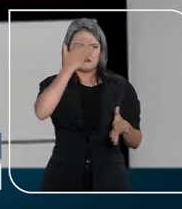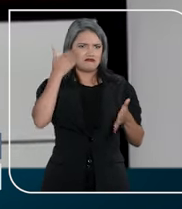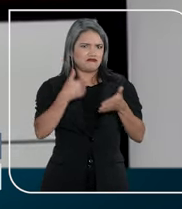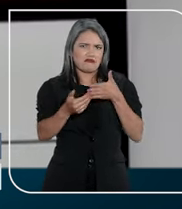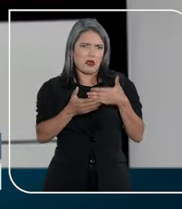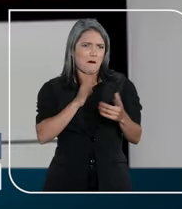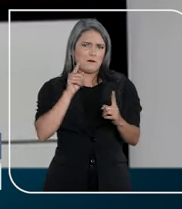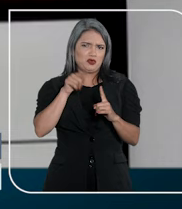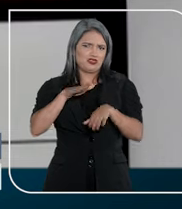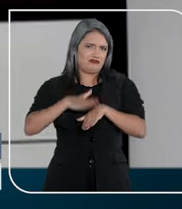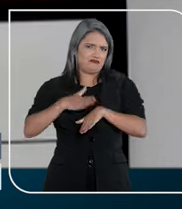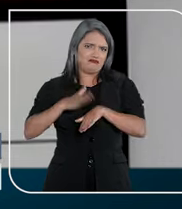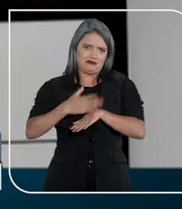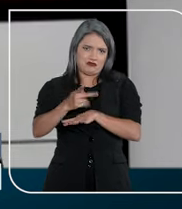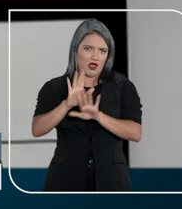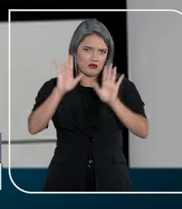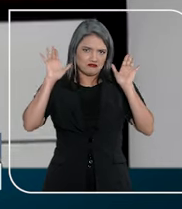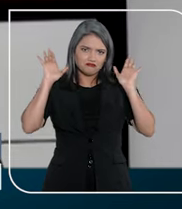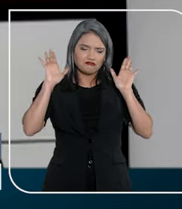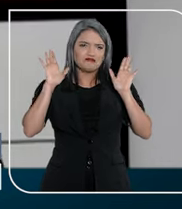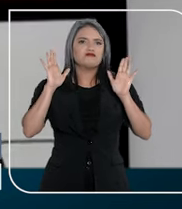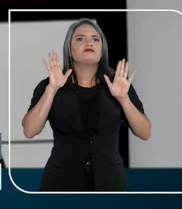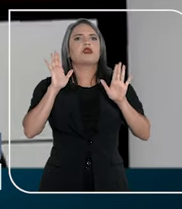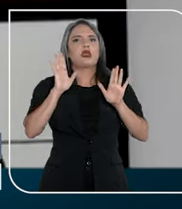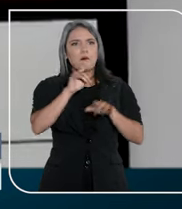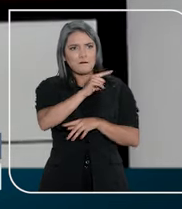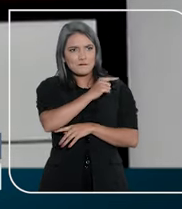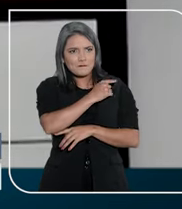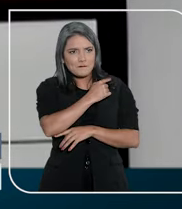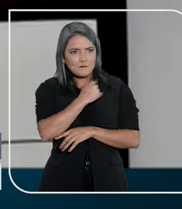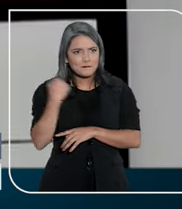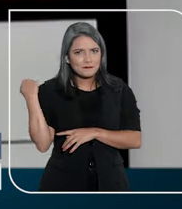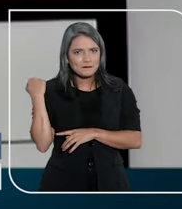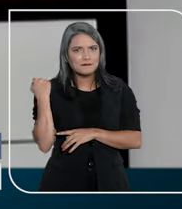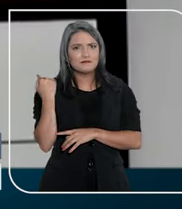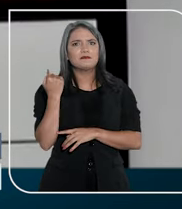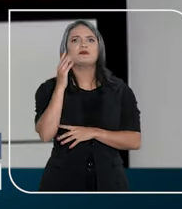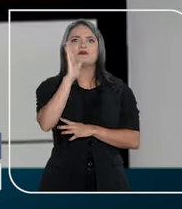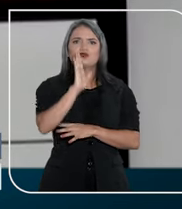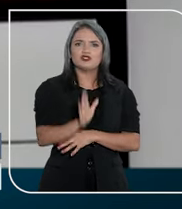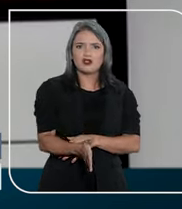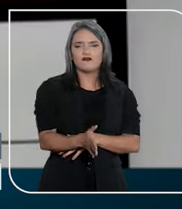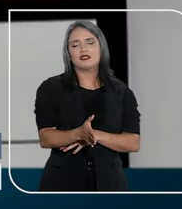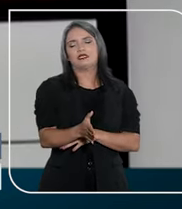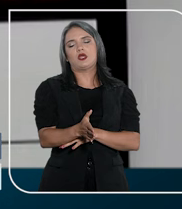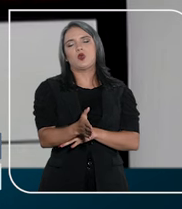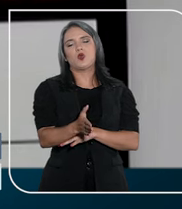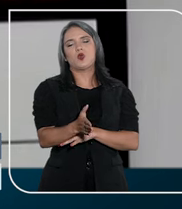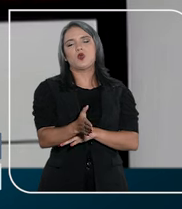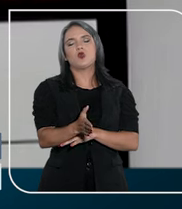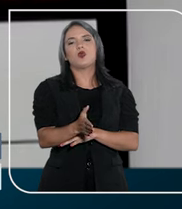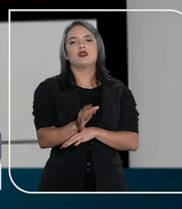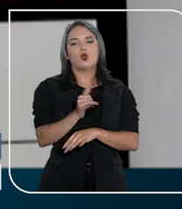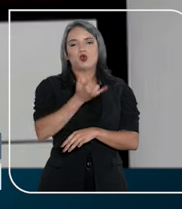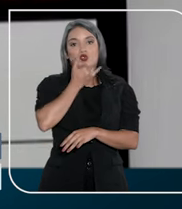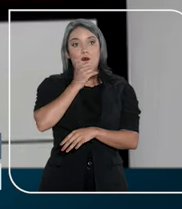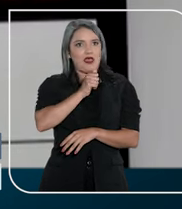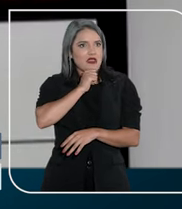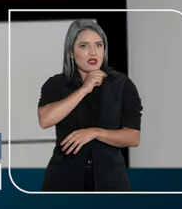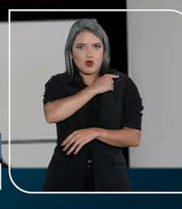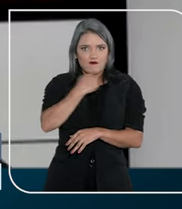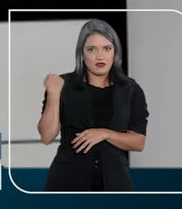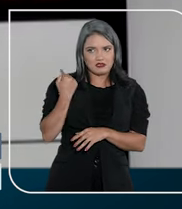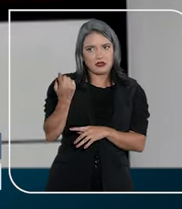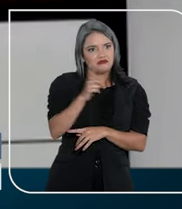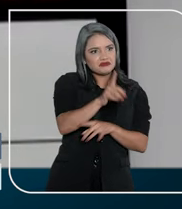seja, ocorra durante o prazo de validade do certame, o próximo na fila tem direito líquido e certo. Mas se o